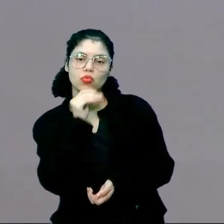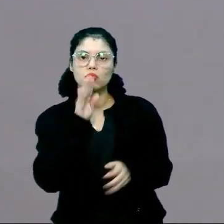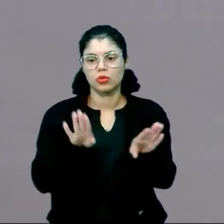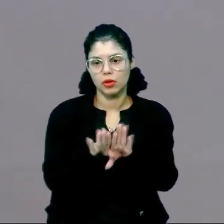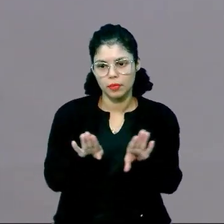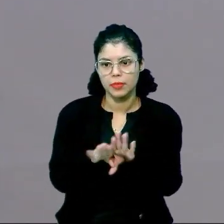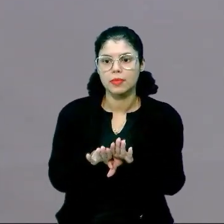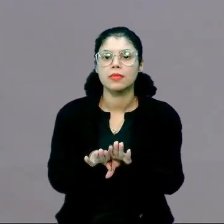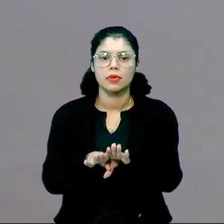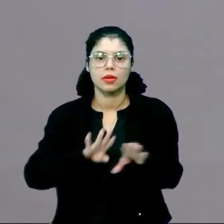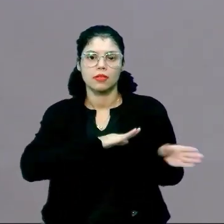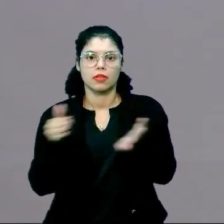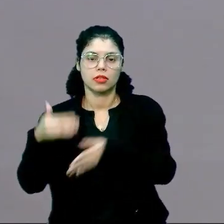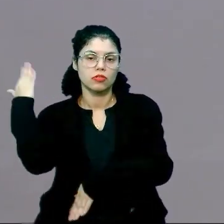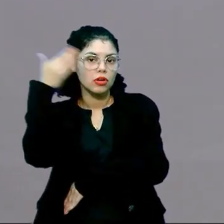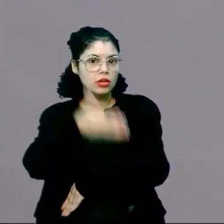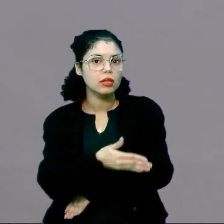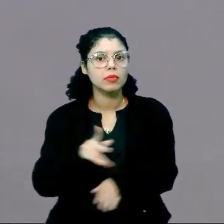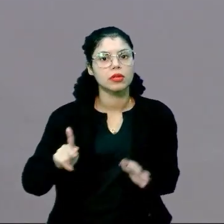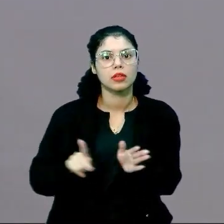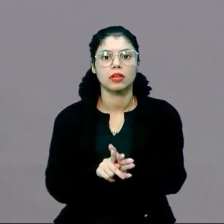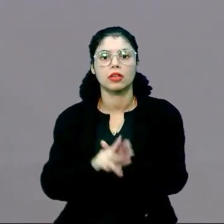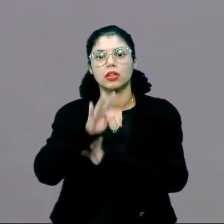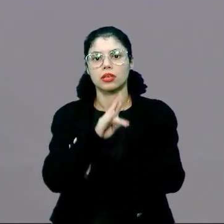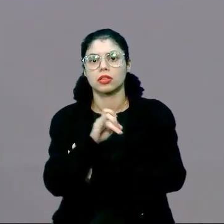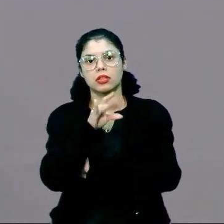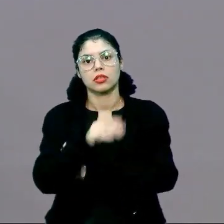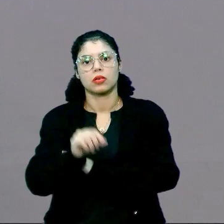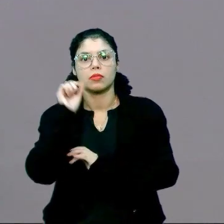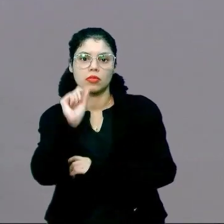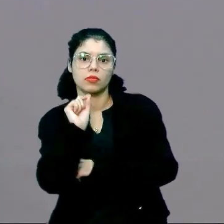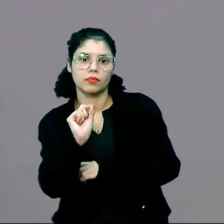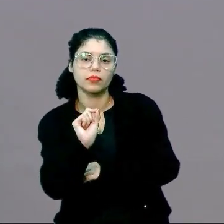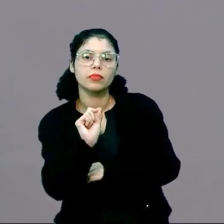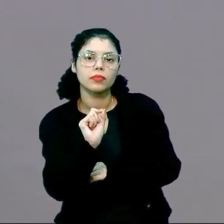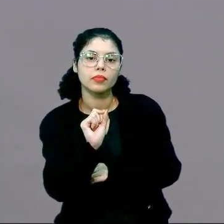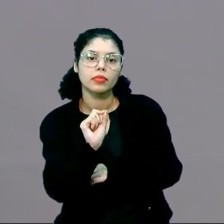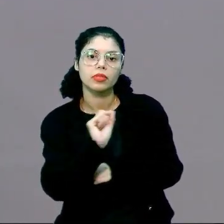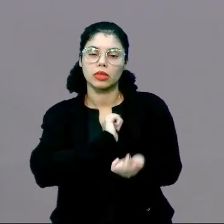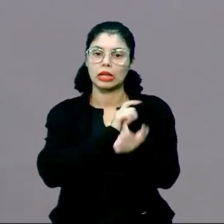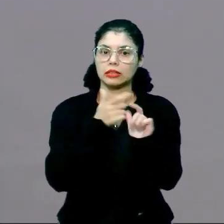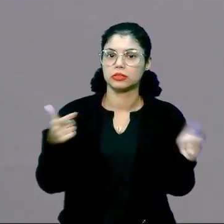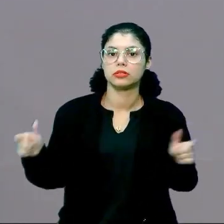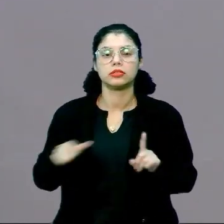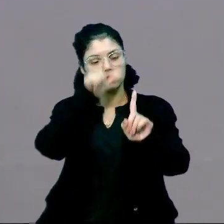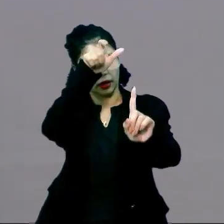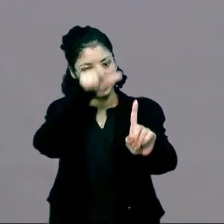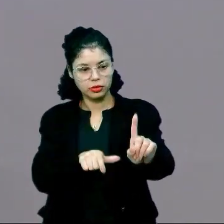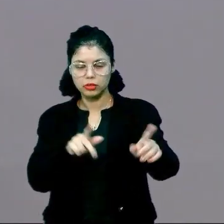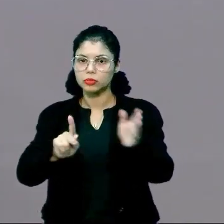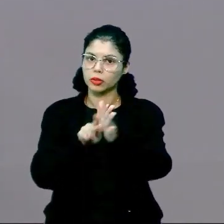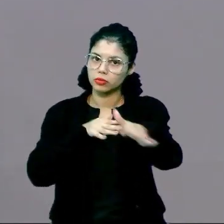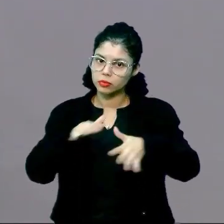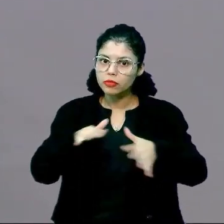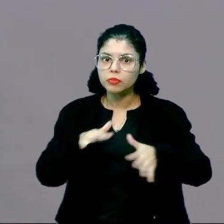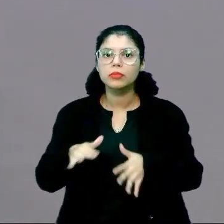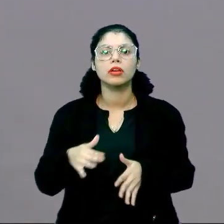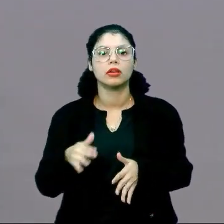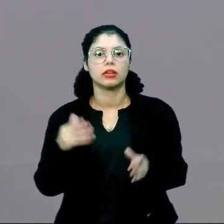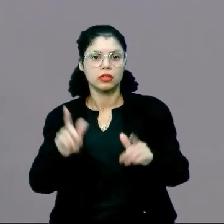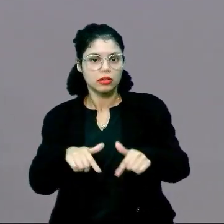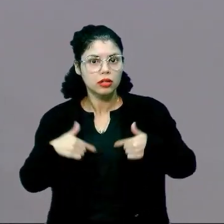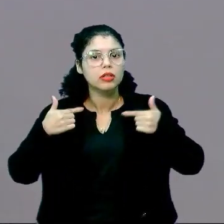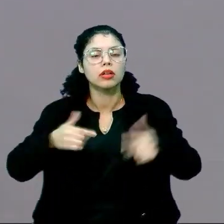também, embora ele não faça diretamente parte da Tropicália, ele é um dos grandes representantes desse movimento de